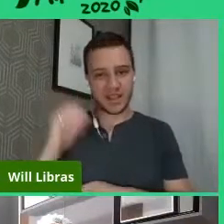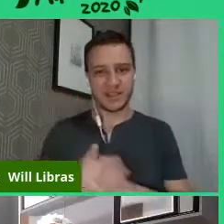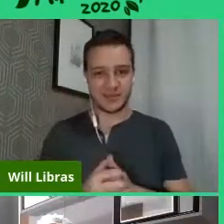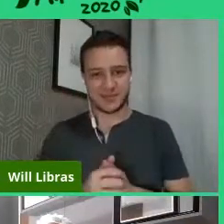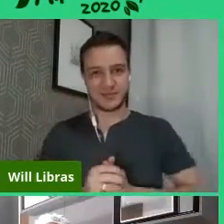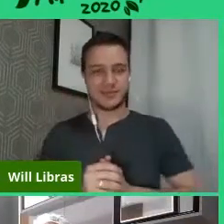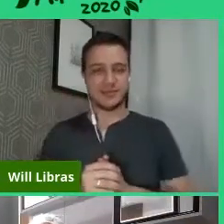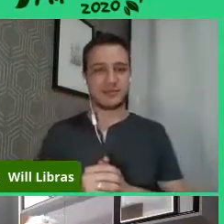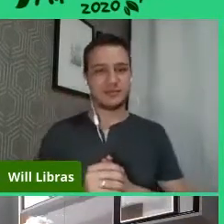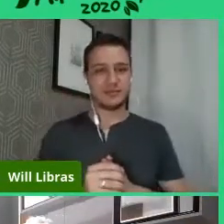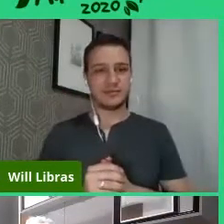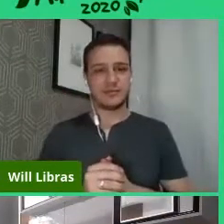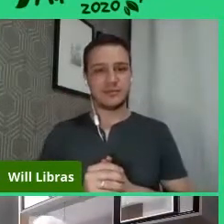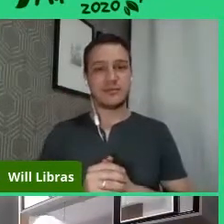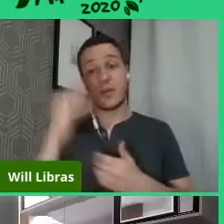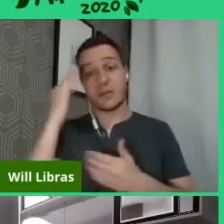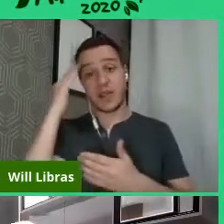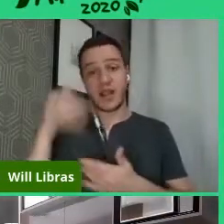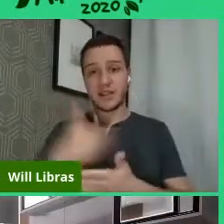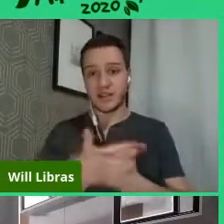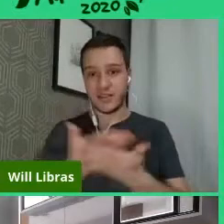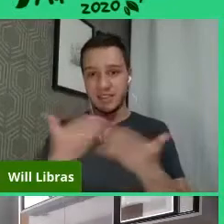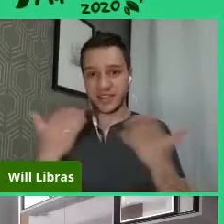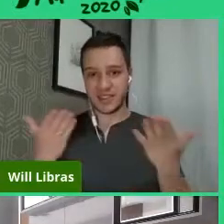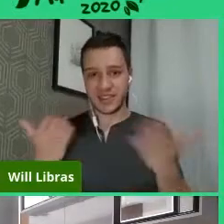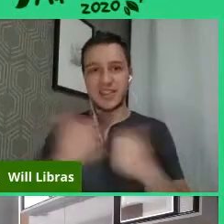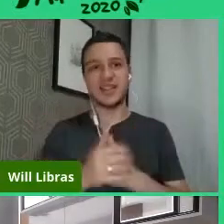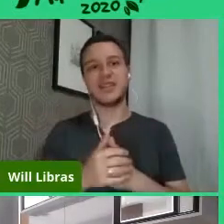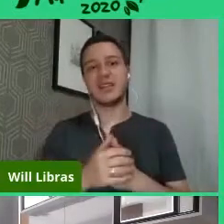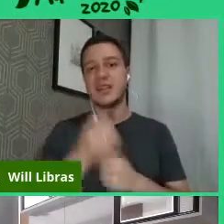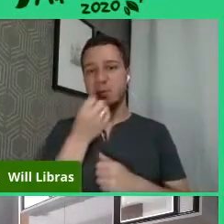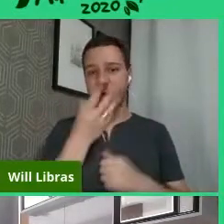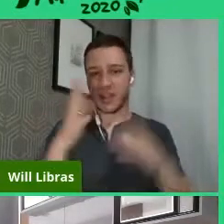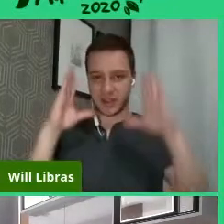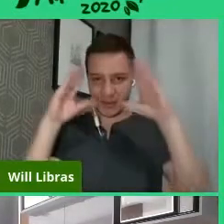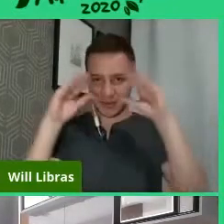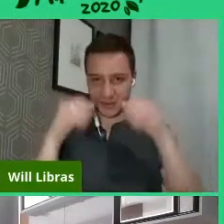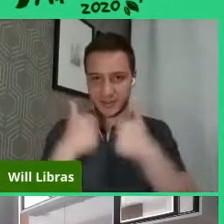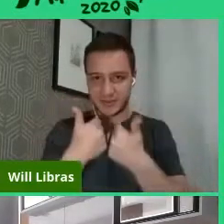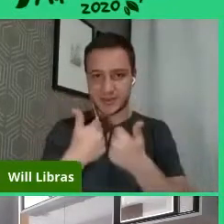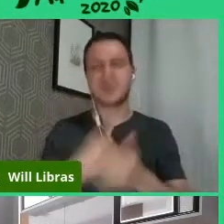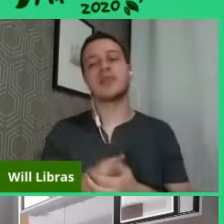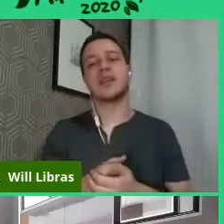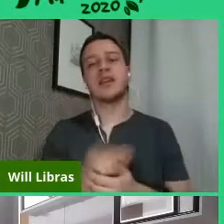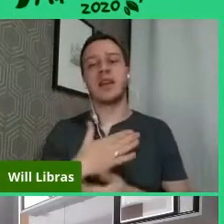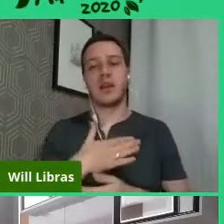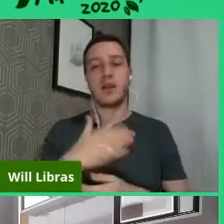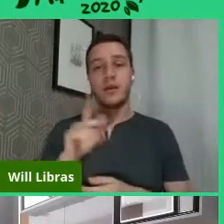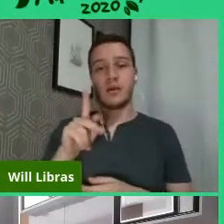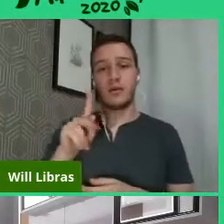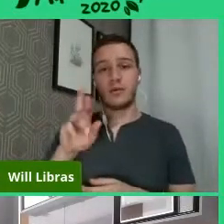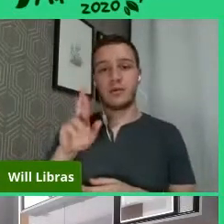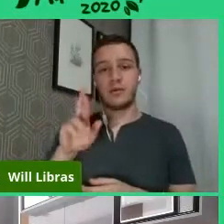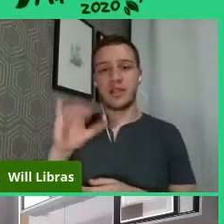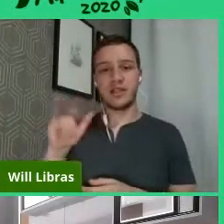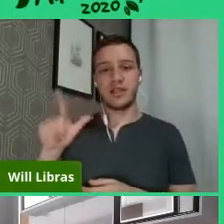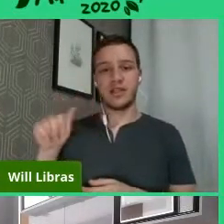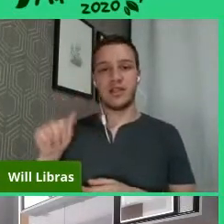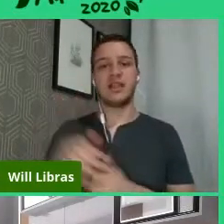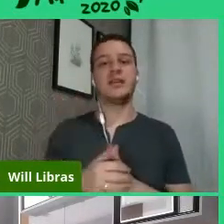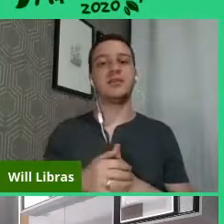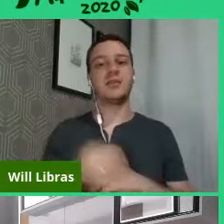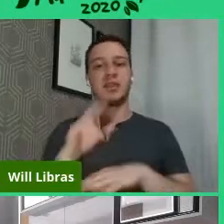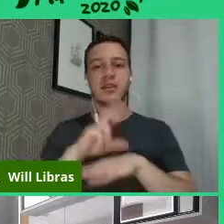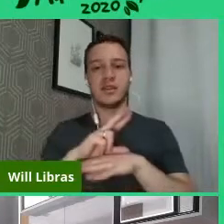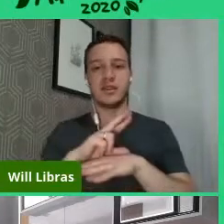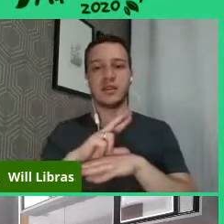Obrigada, Ju. Boa noite, pessoal, tudo bem? Eu sou a Priscila, eu sou nutricionista do